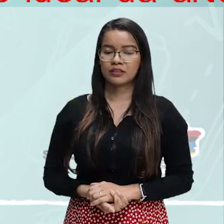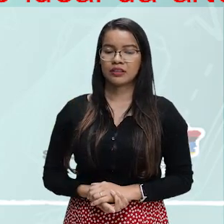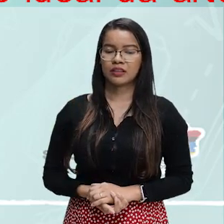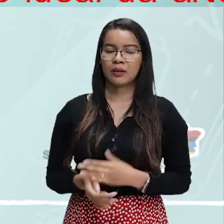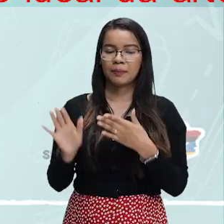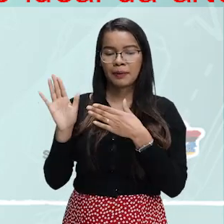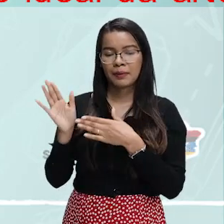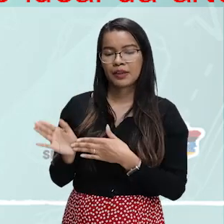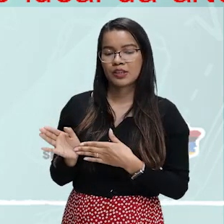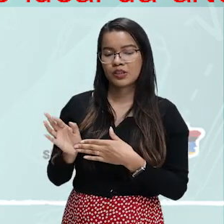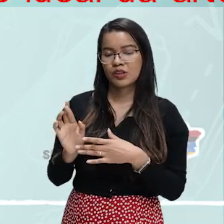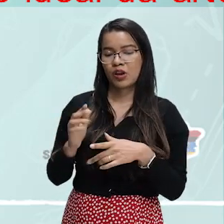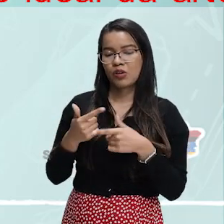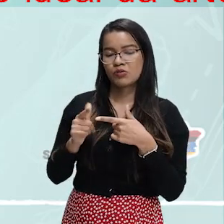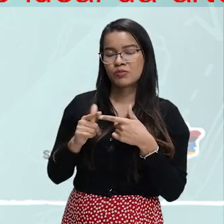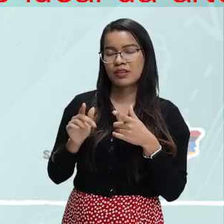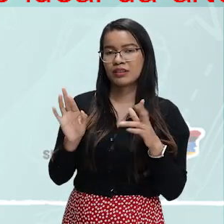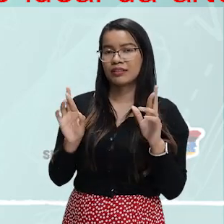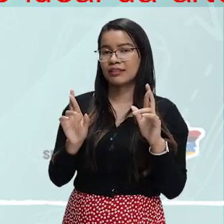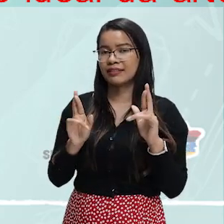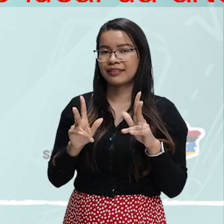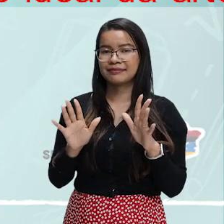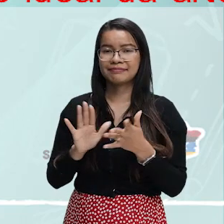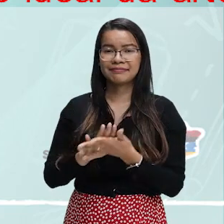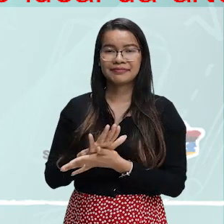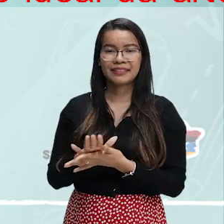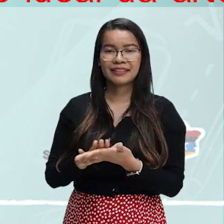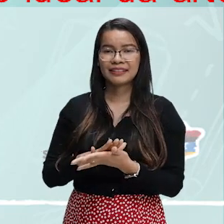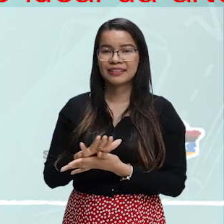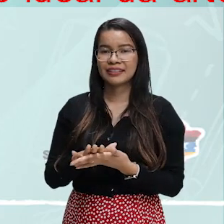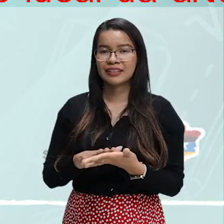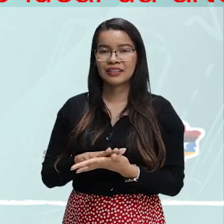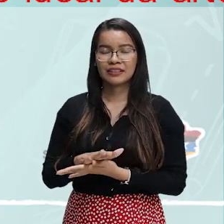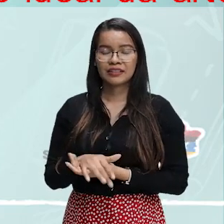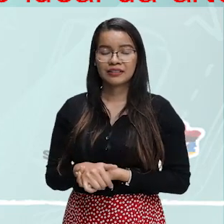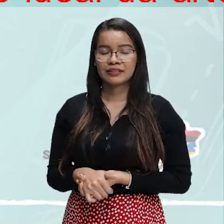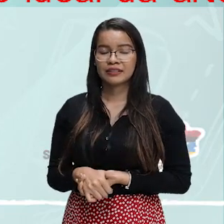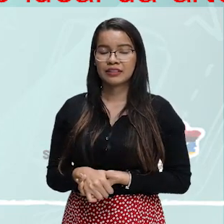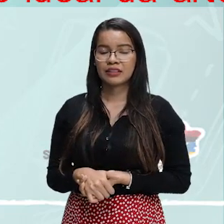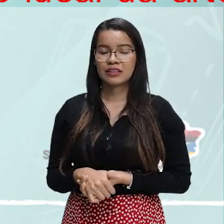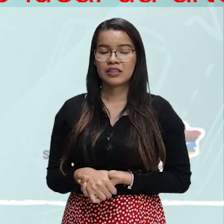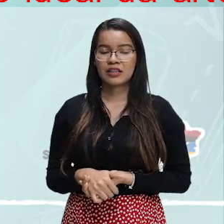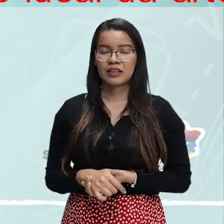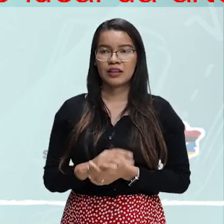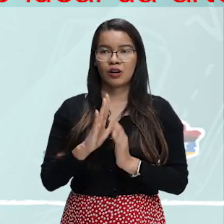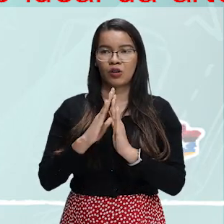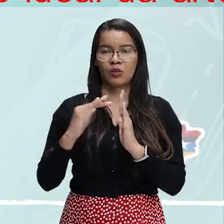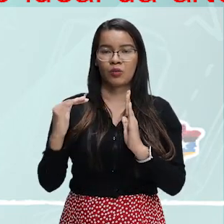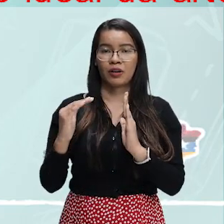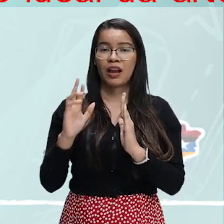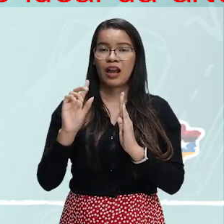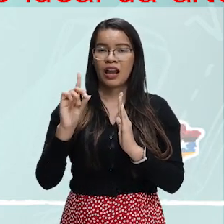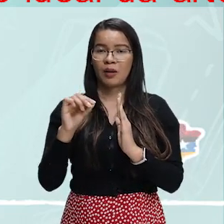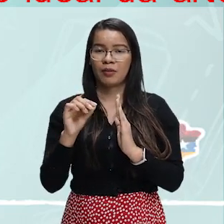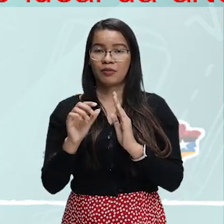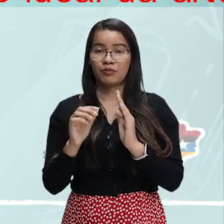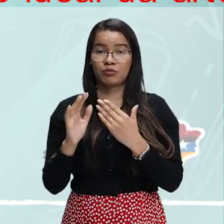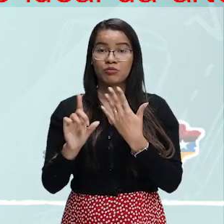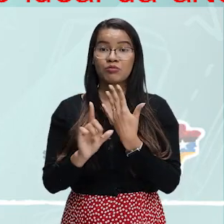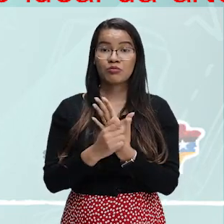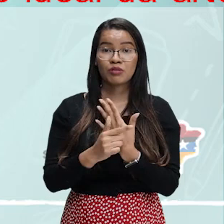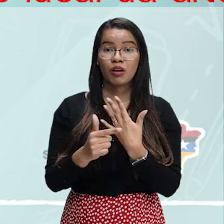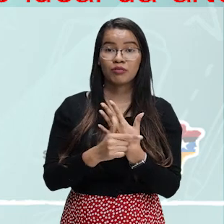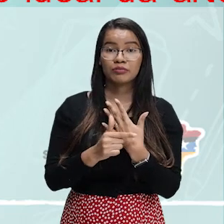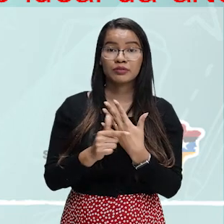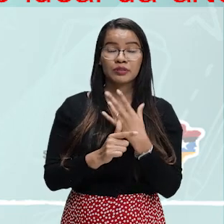Predomínio da subjetividade? Nada disso. E a estética contemplava a metalinguagem, né? Metalinguística é uma função da linguagem, e o